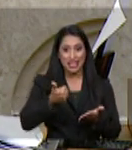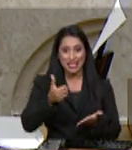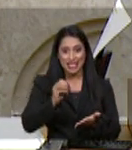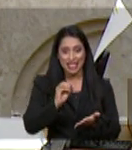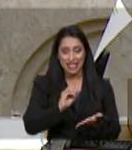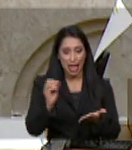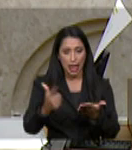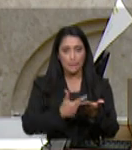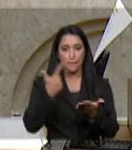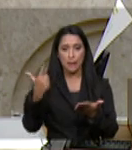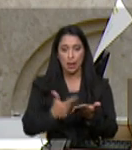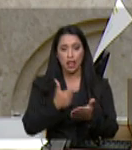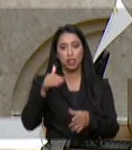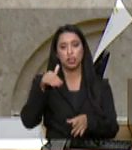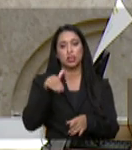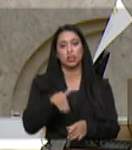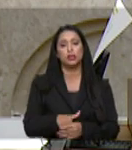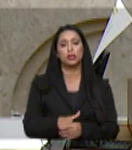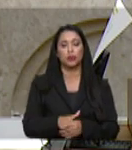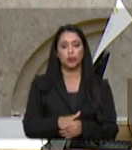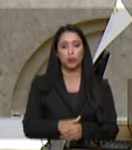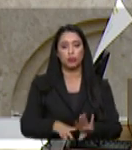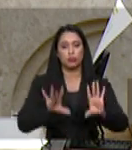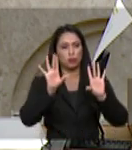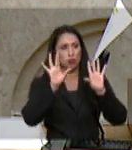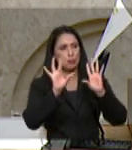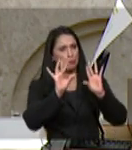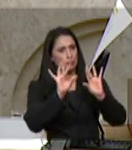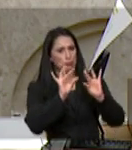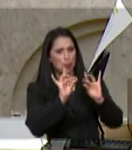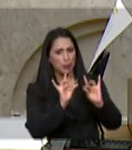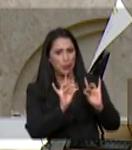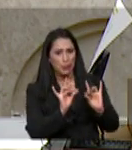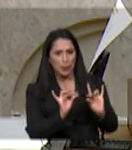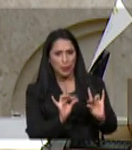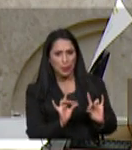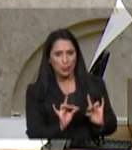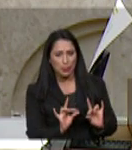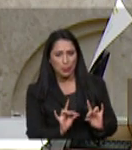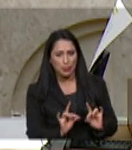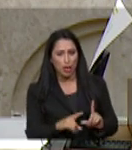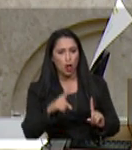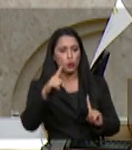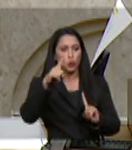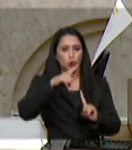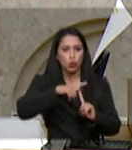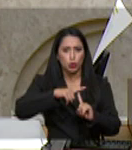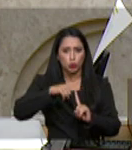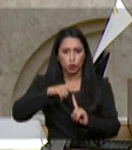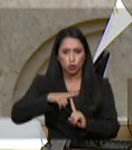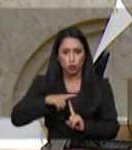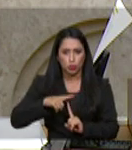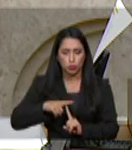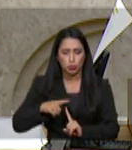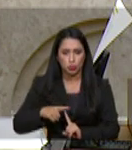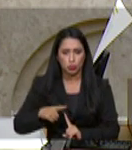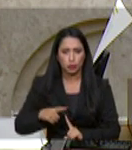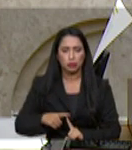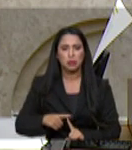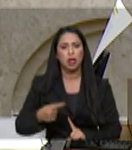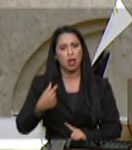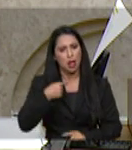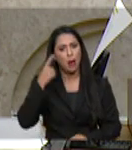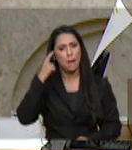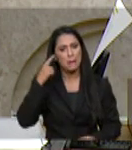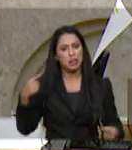sem laudos do seu voto é que mil doencia a caracterização de cada tipo e que ia no meu modo de